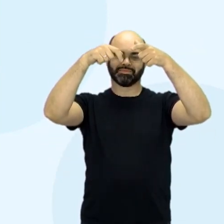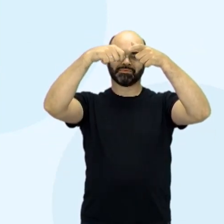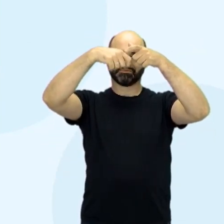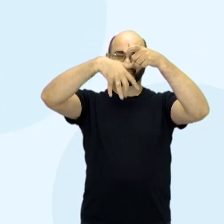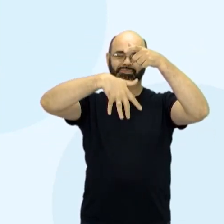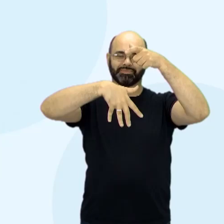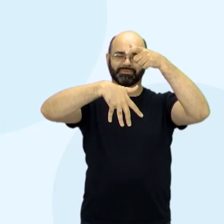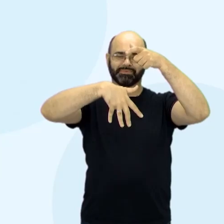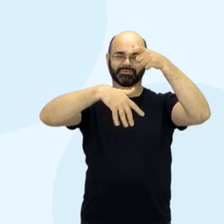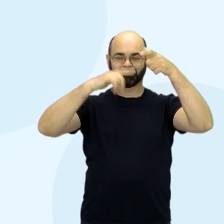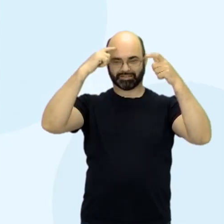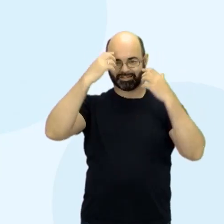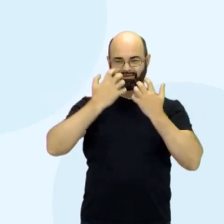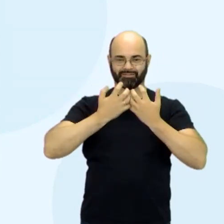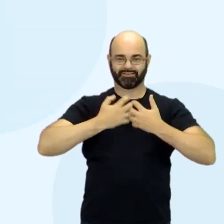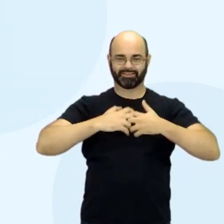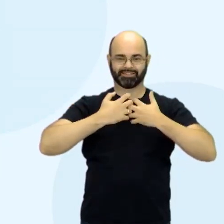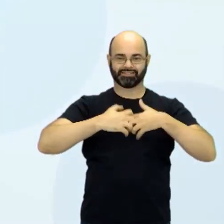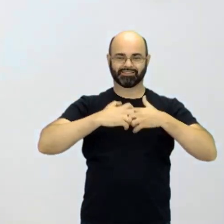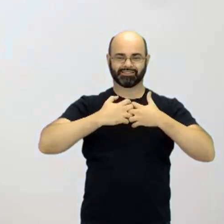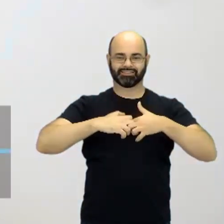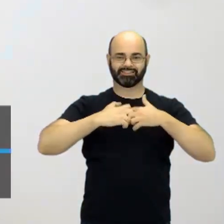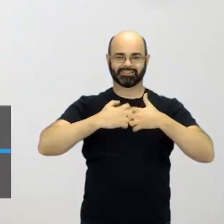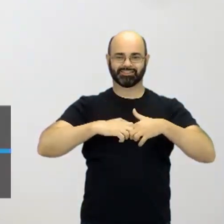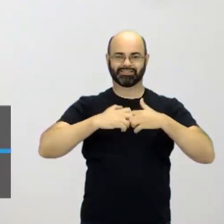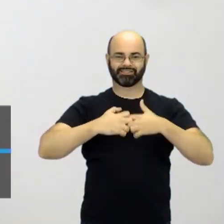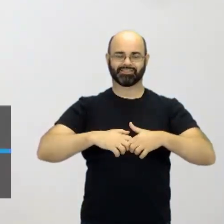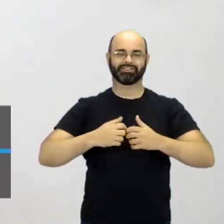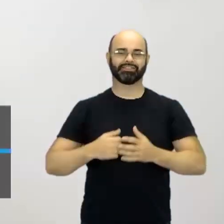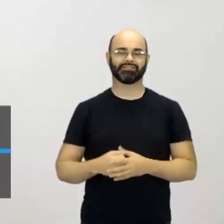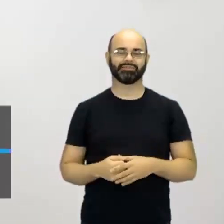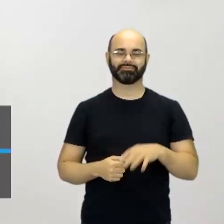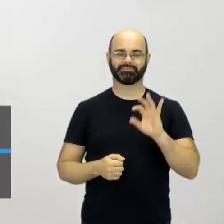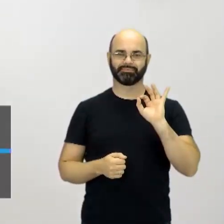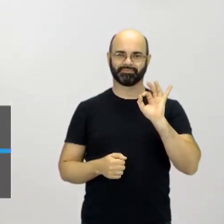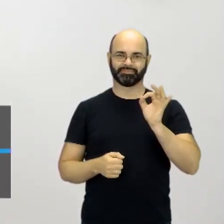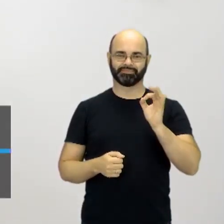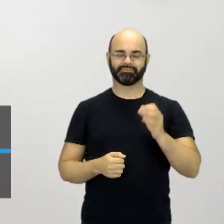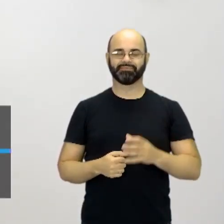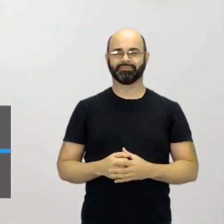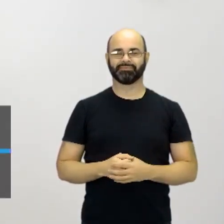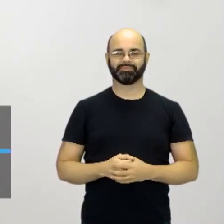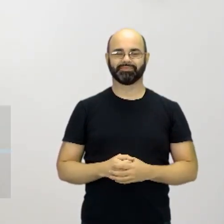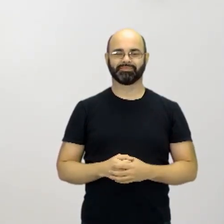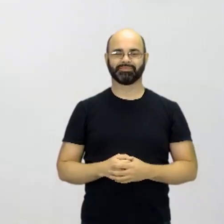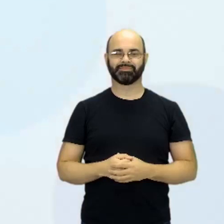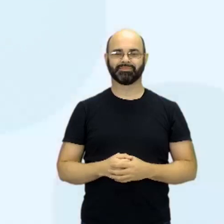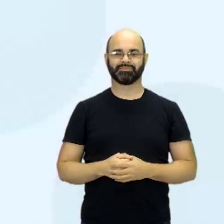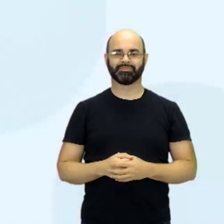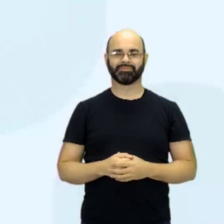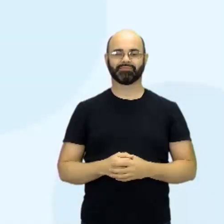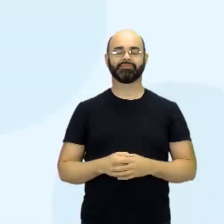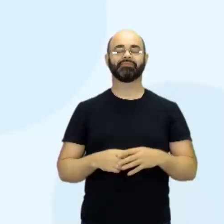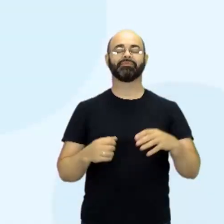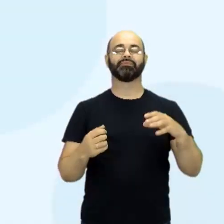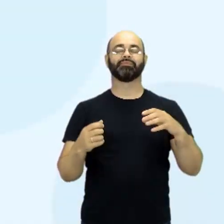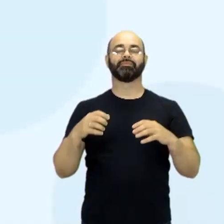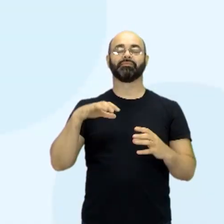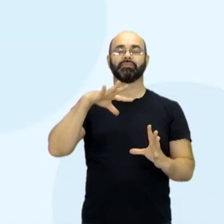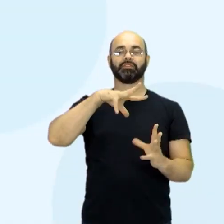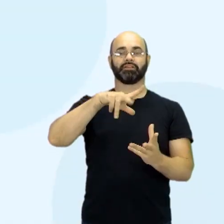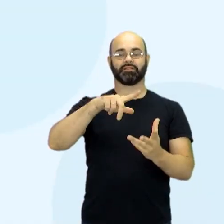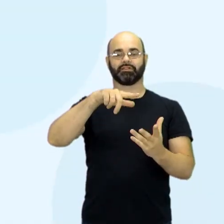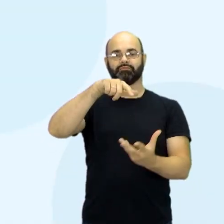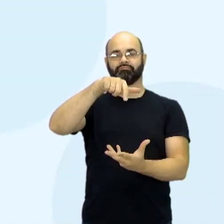aí refletir sobre alguns aspectos da terra Tá bom nós vamos conhecer o movimento de rotação da terra